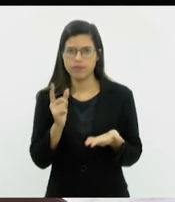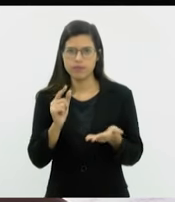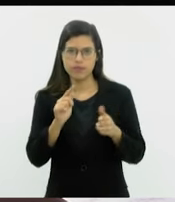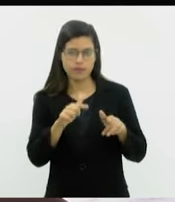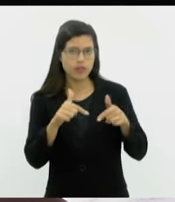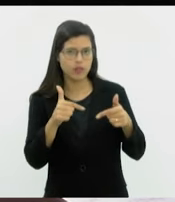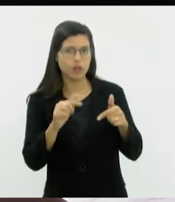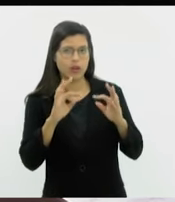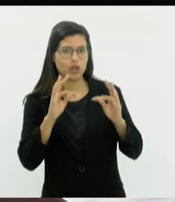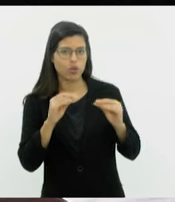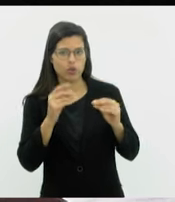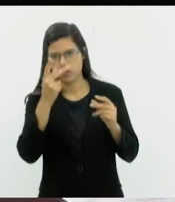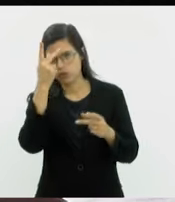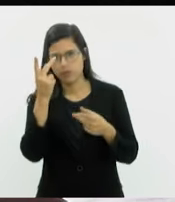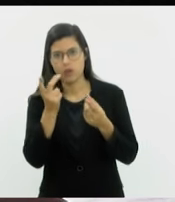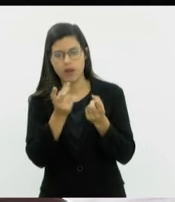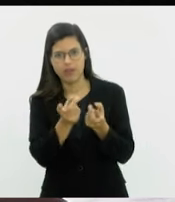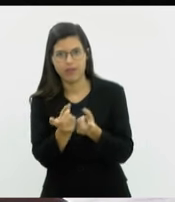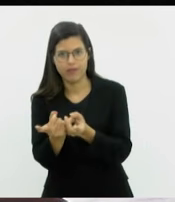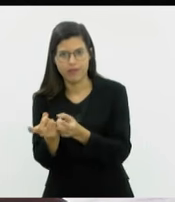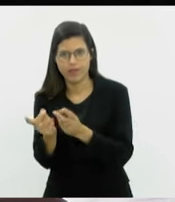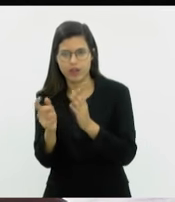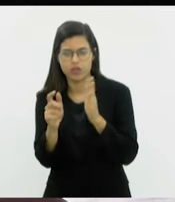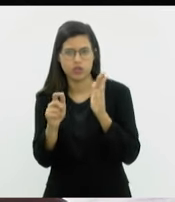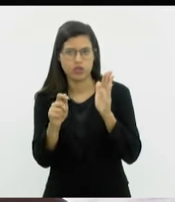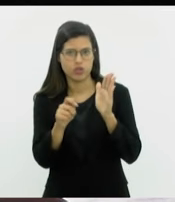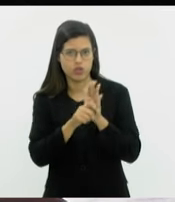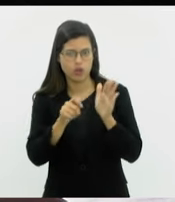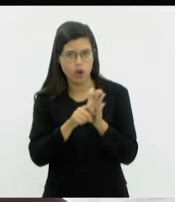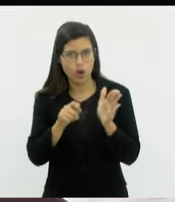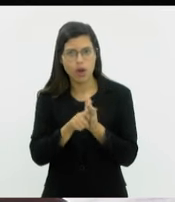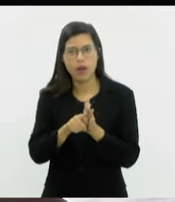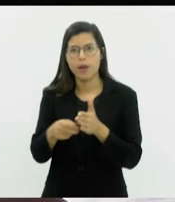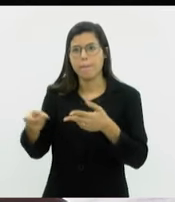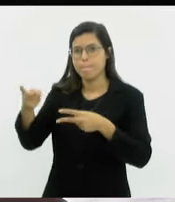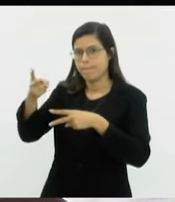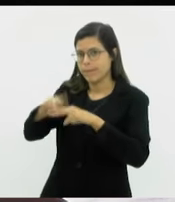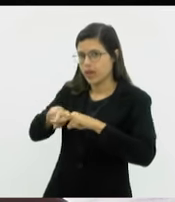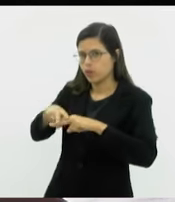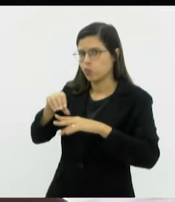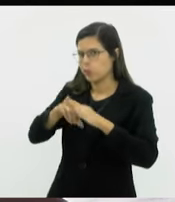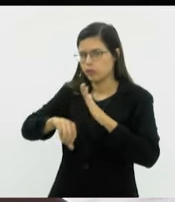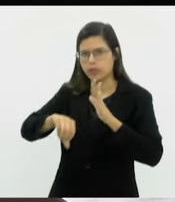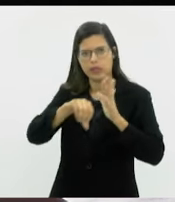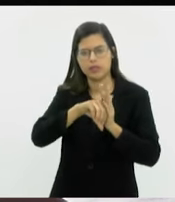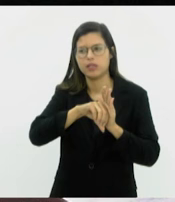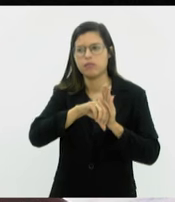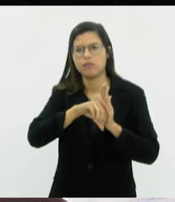traficantes que foram presos pelo crime que cometeu,